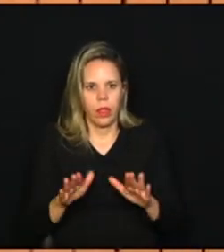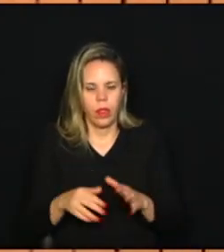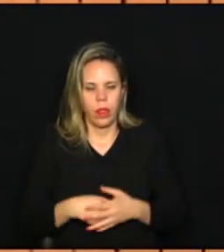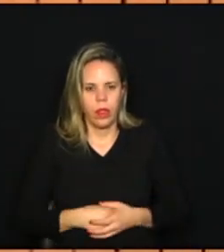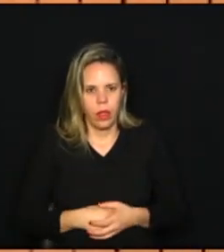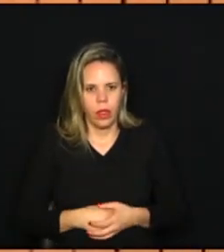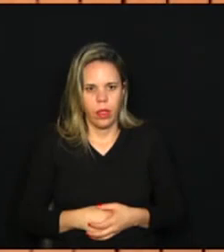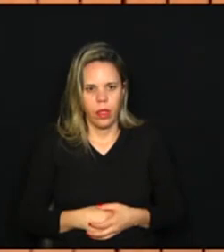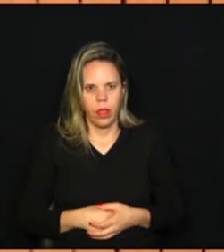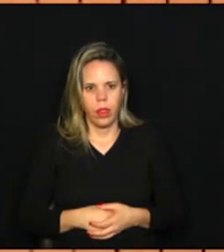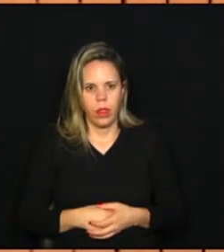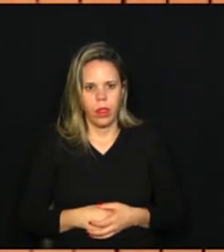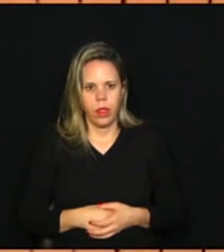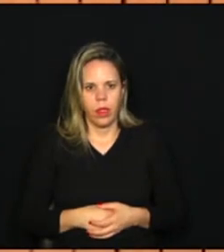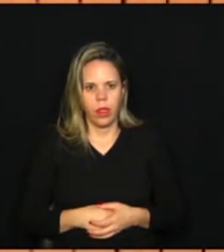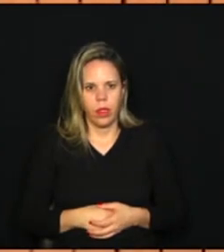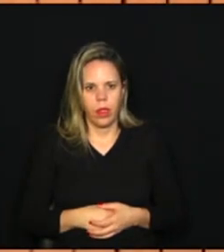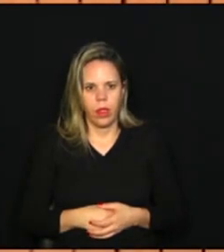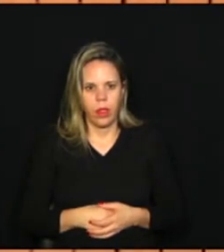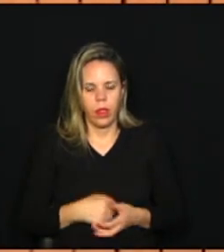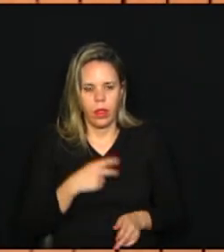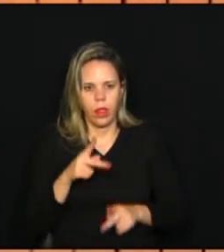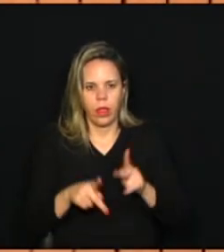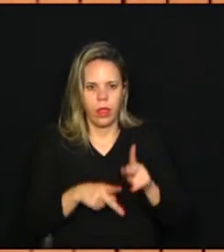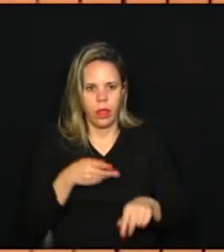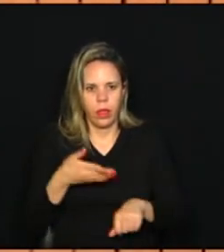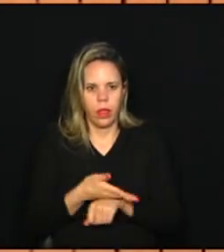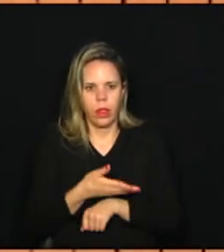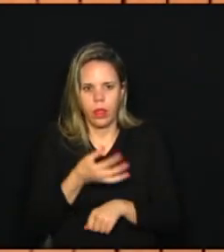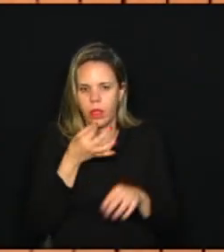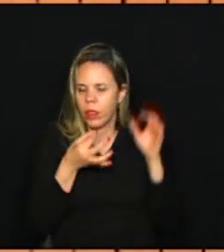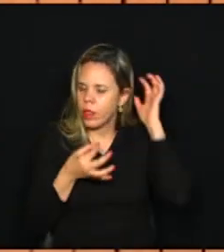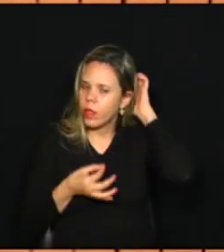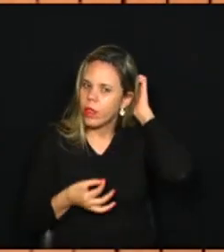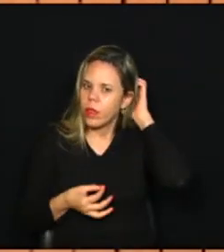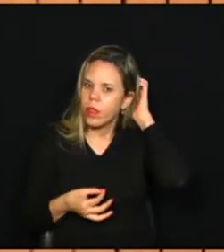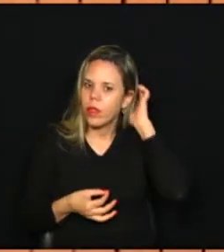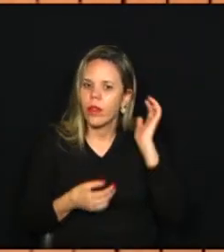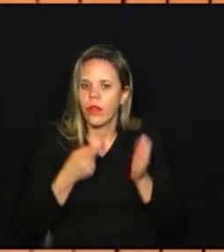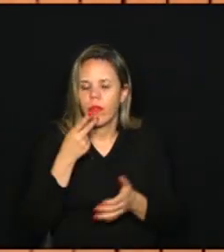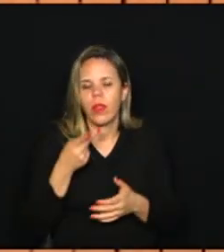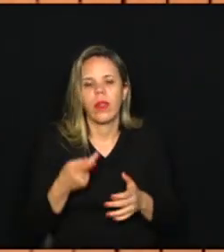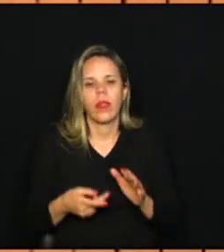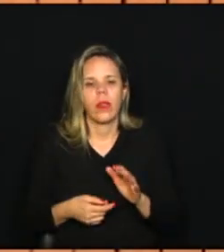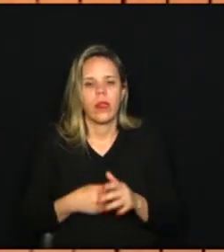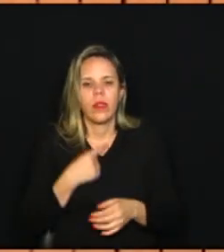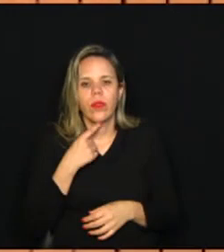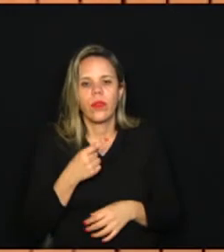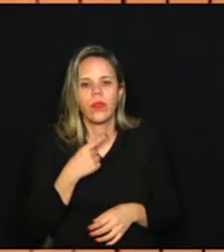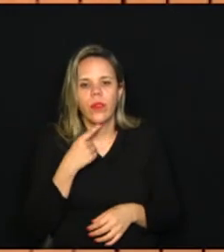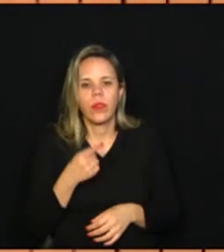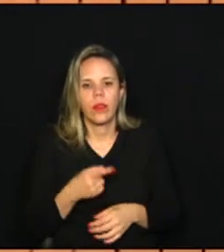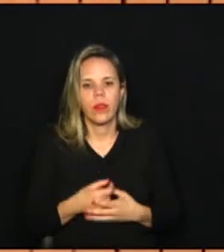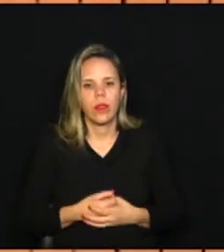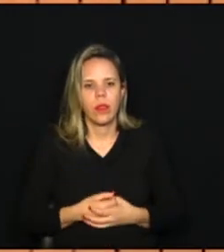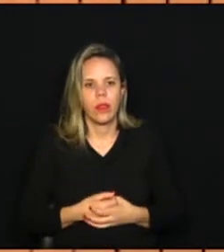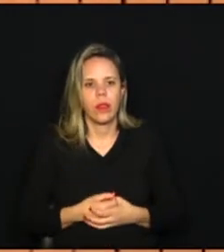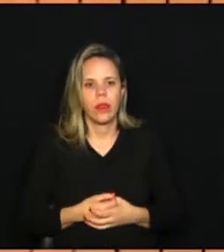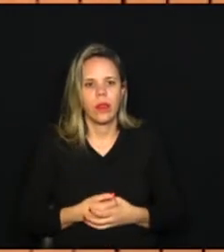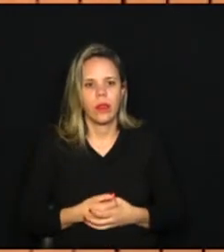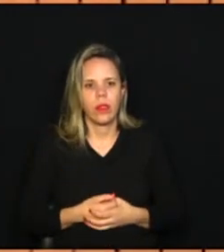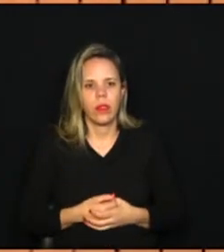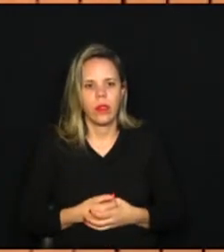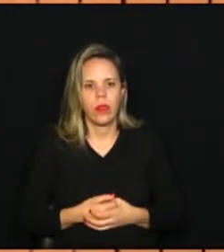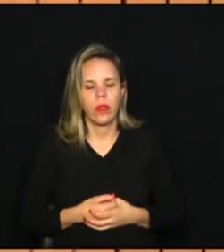para algum outro participante que queira fazer um questionamento. Eu pediria até, se quiser colocar